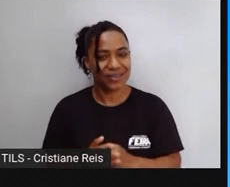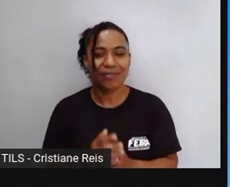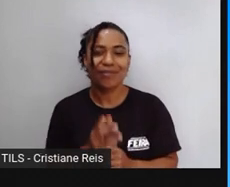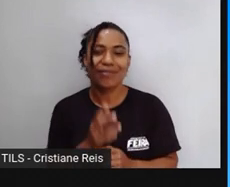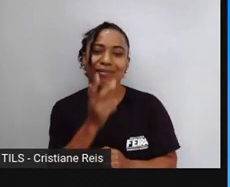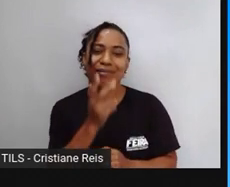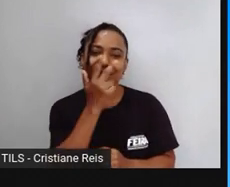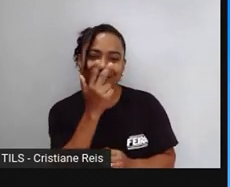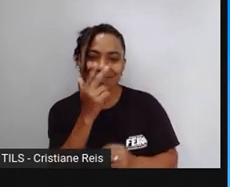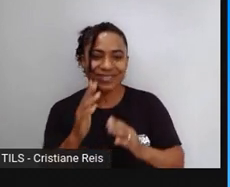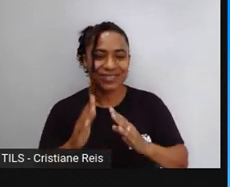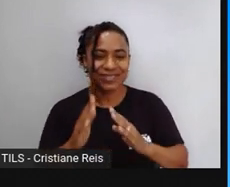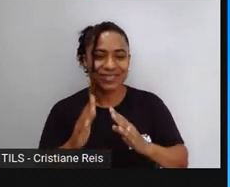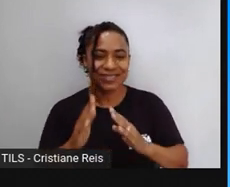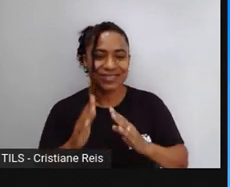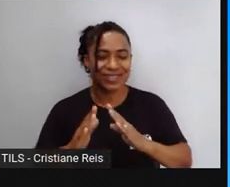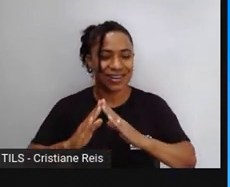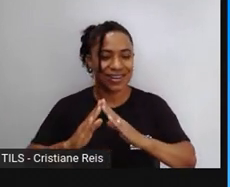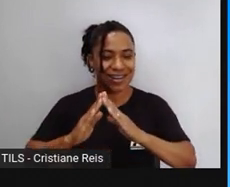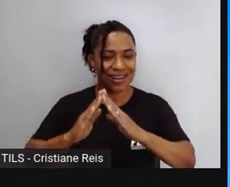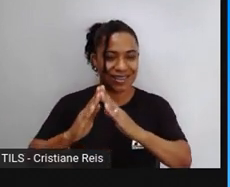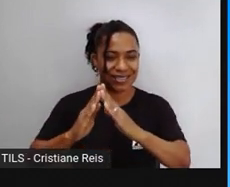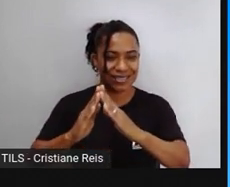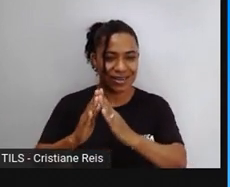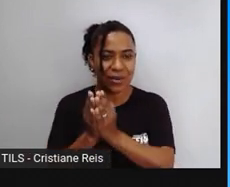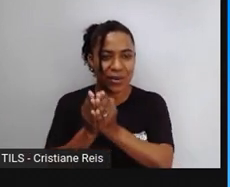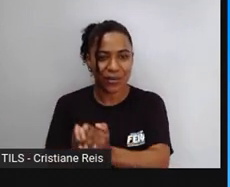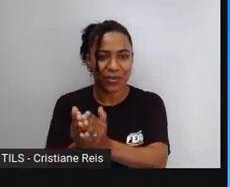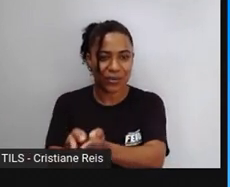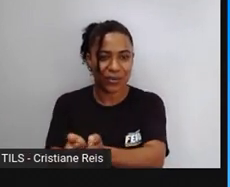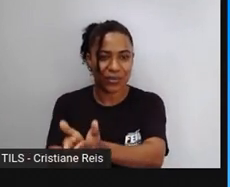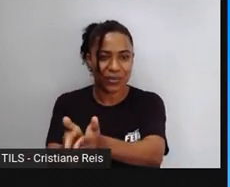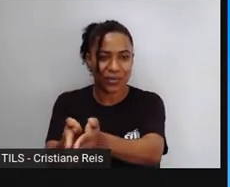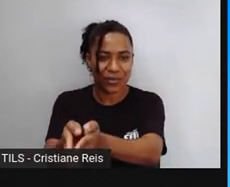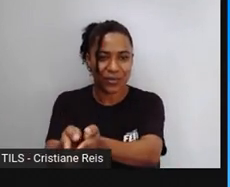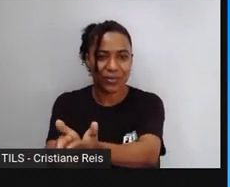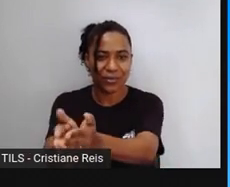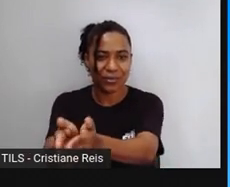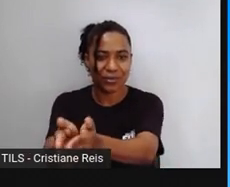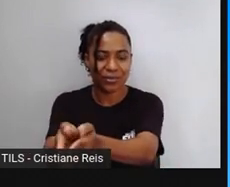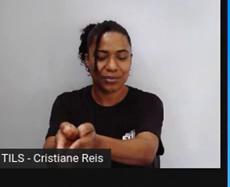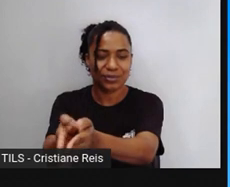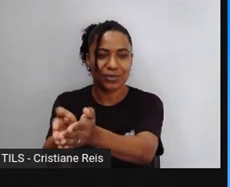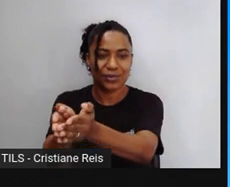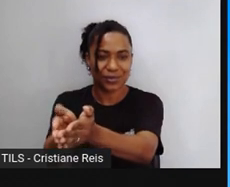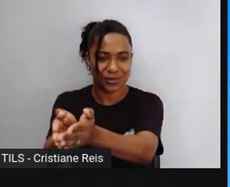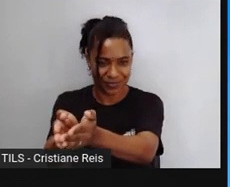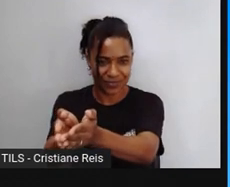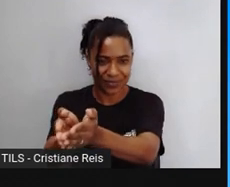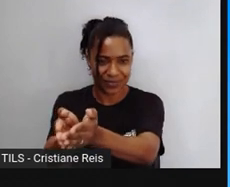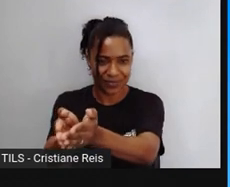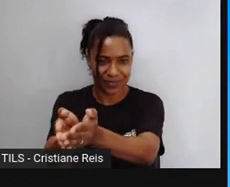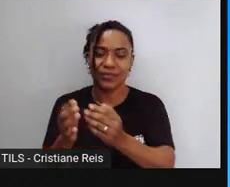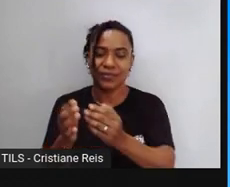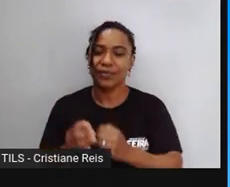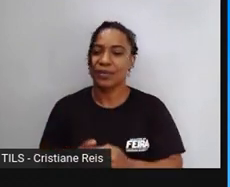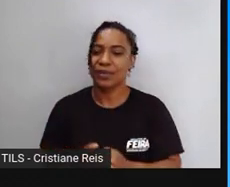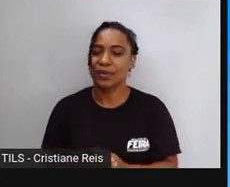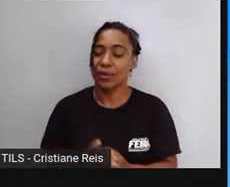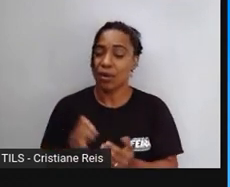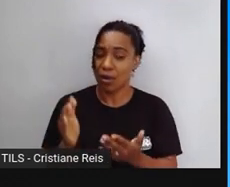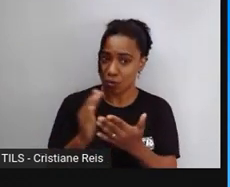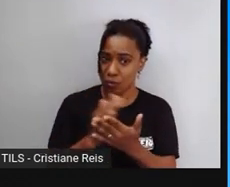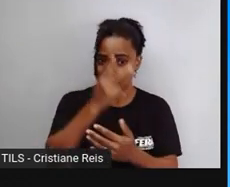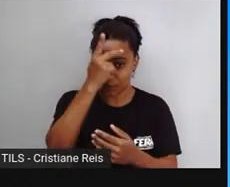casa que flutua. Ela flutua na superfície da água. Existem algumas pessoas